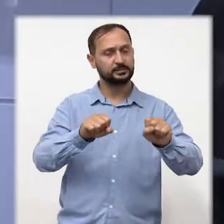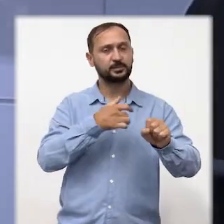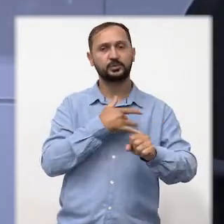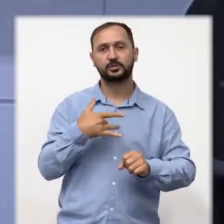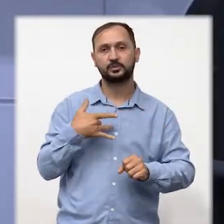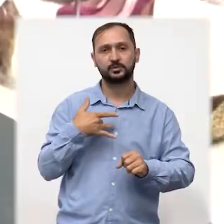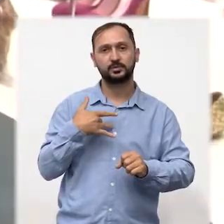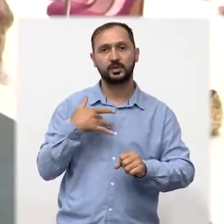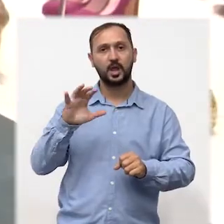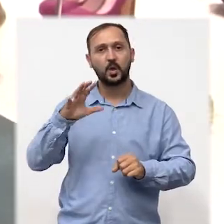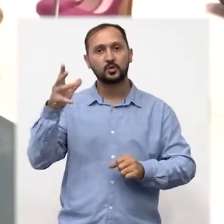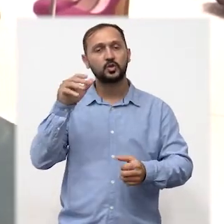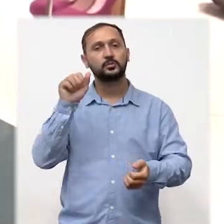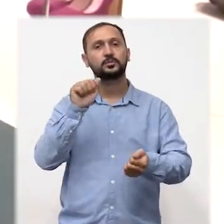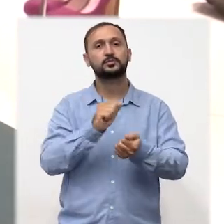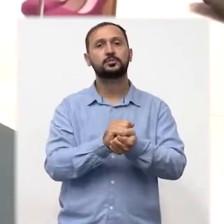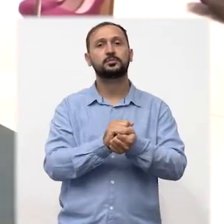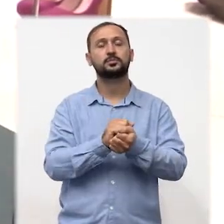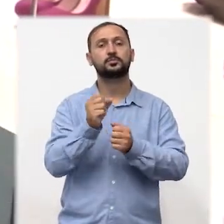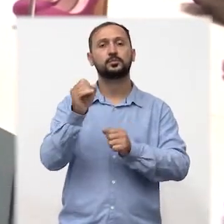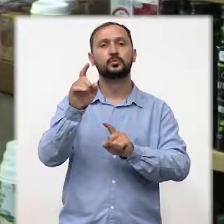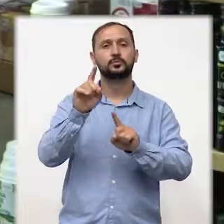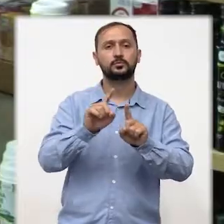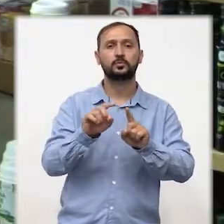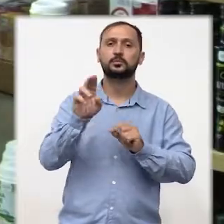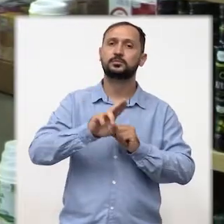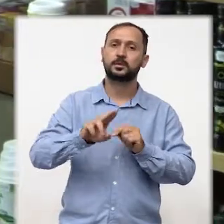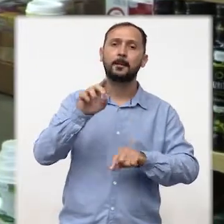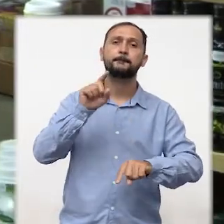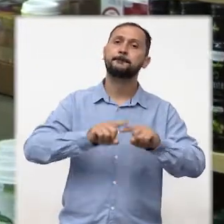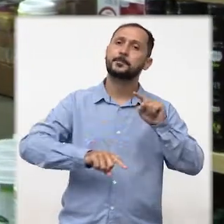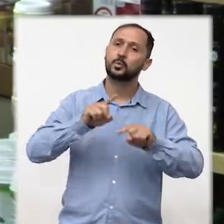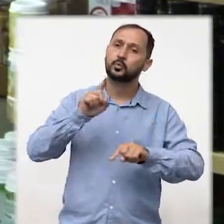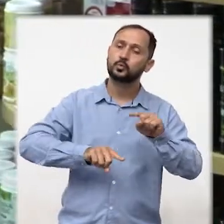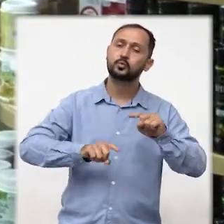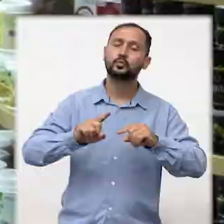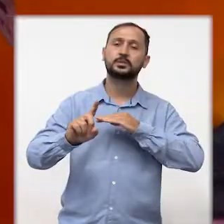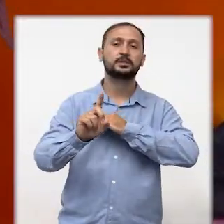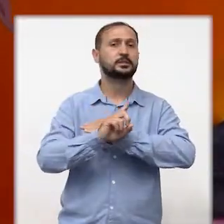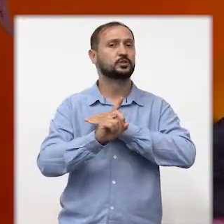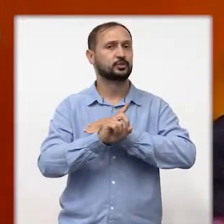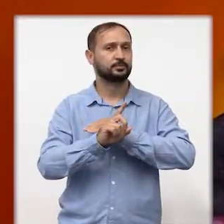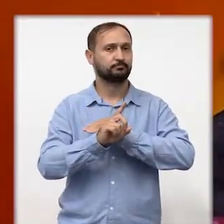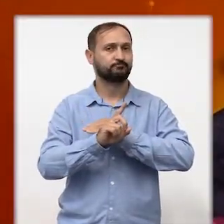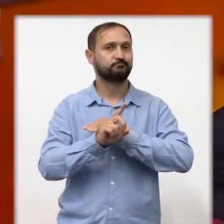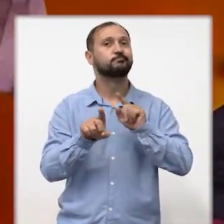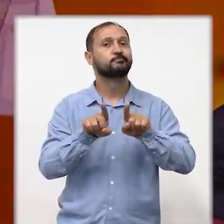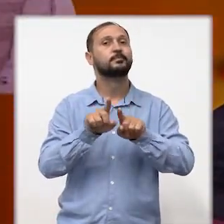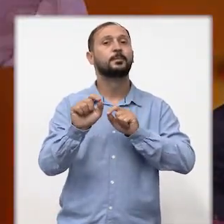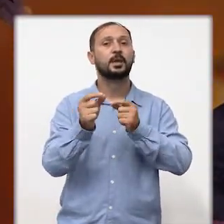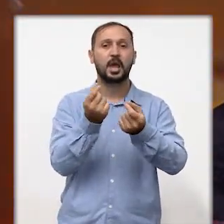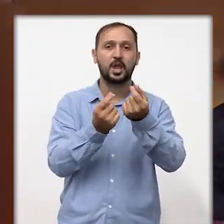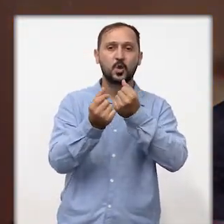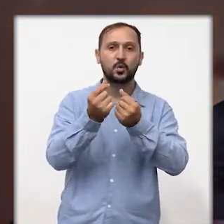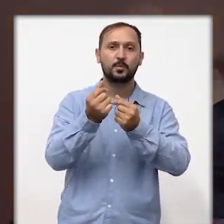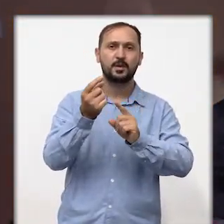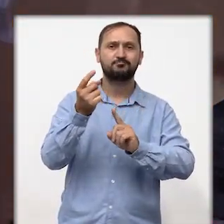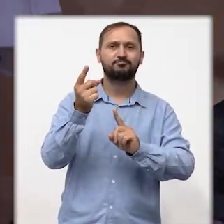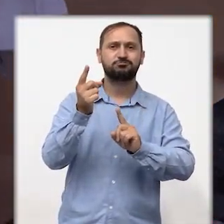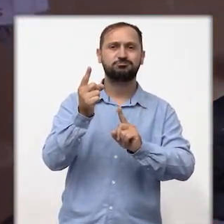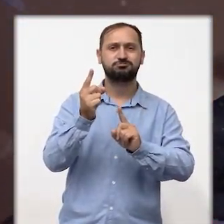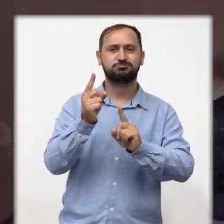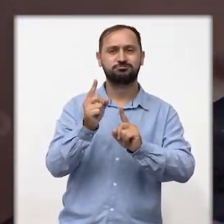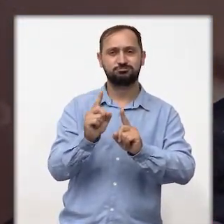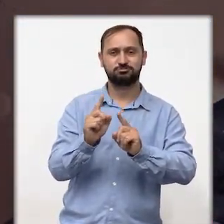de saúde, vieram, por outro lado, a redução no consumo de produtos e serviços e, com ela, a retração da